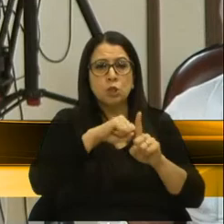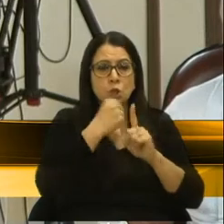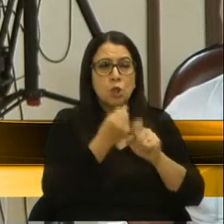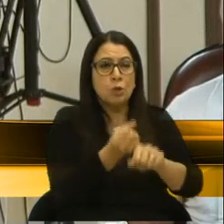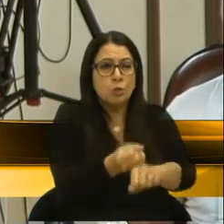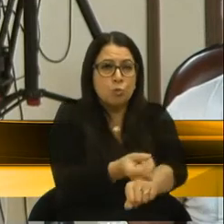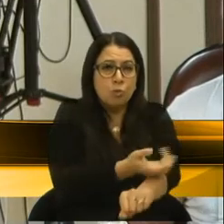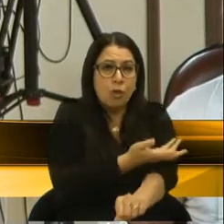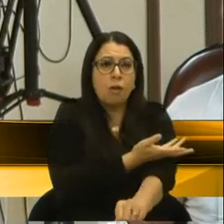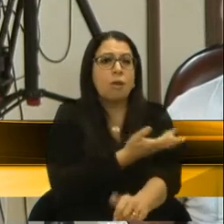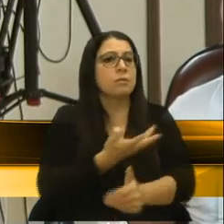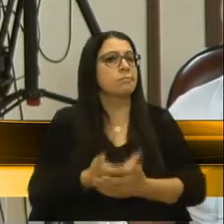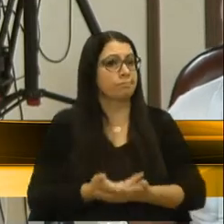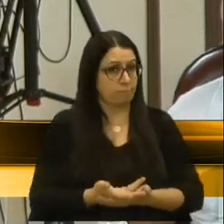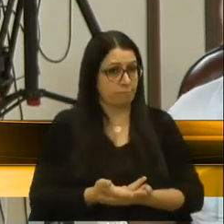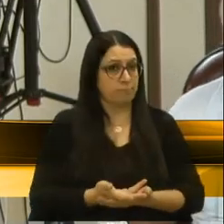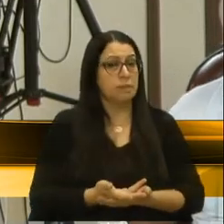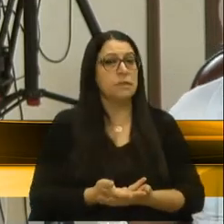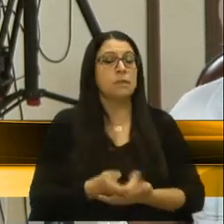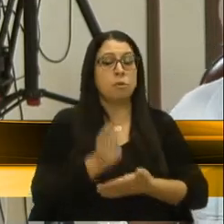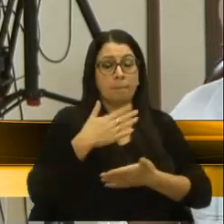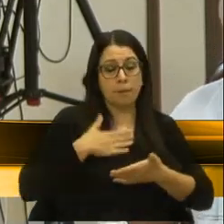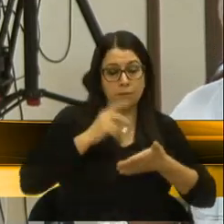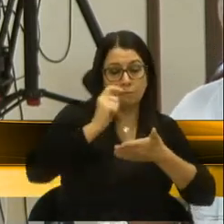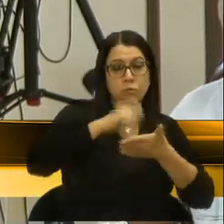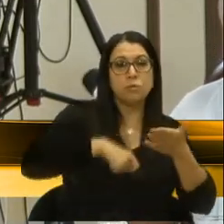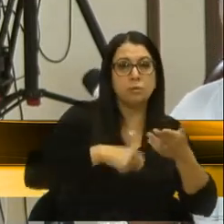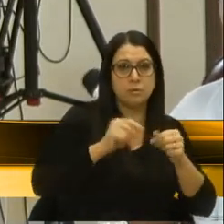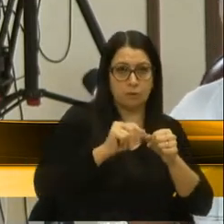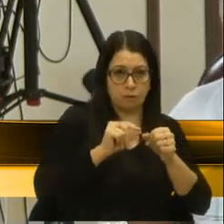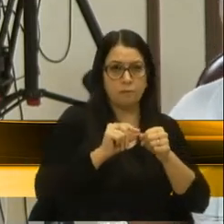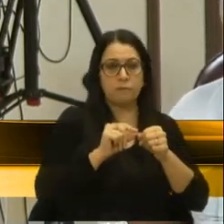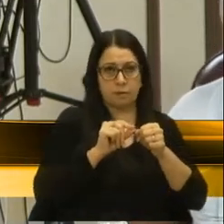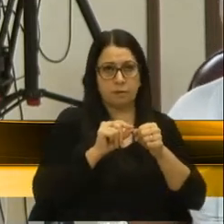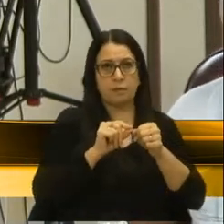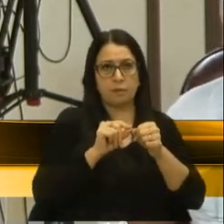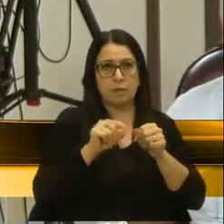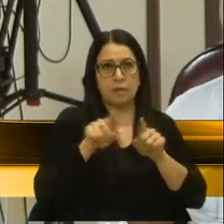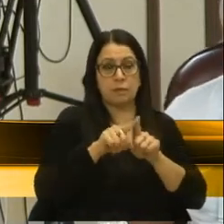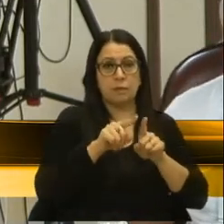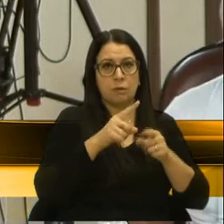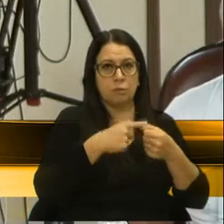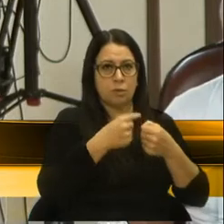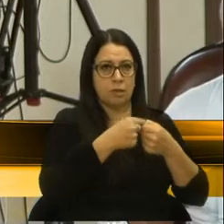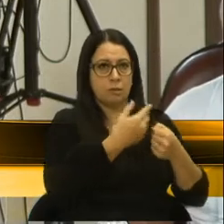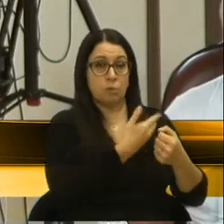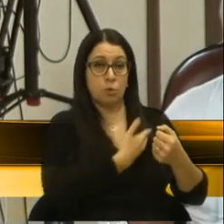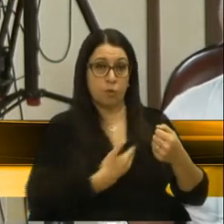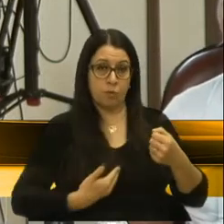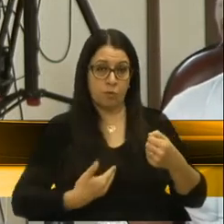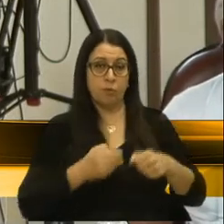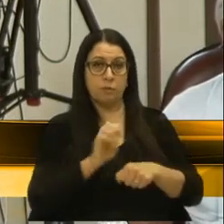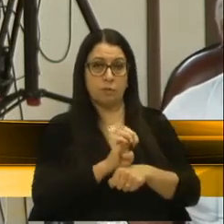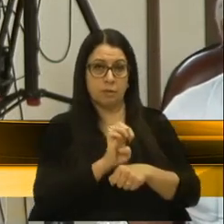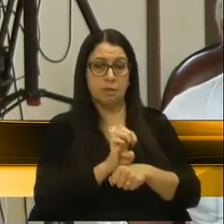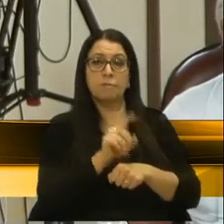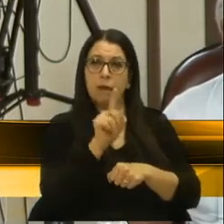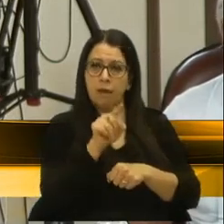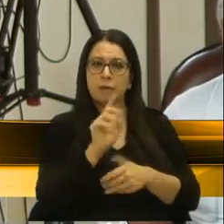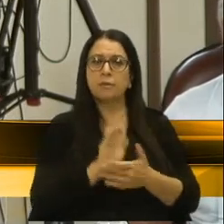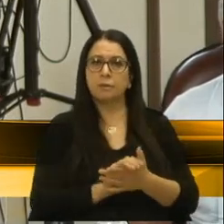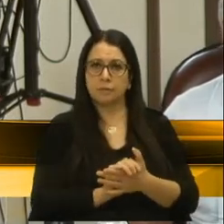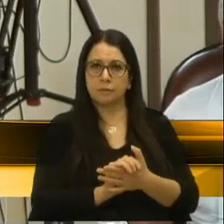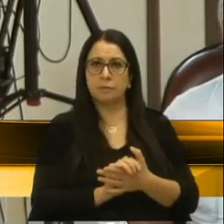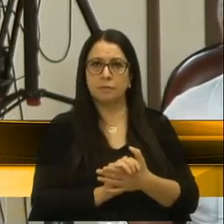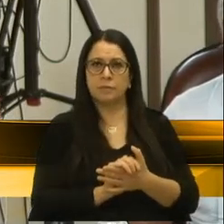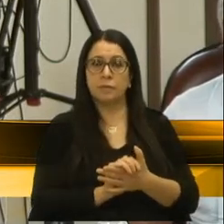socioemocionais, né? Então, a indicação que eu fiz, tanto ao município quanto ao governo do Estado, foi exatamente